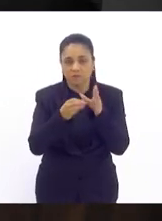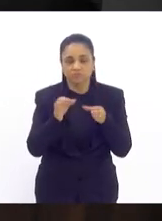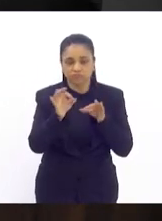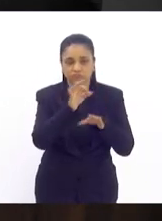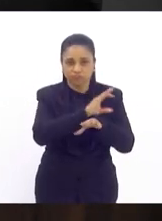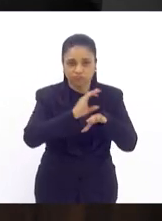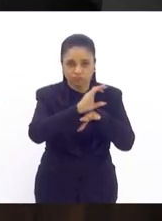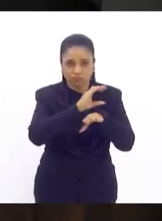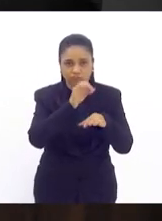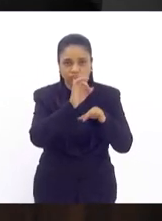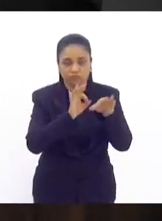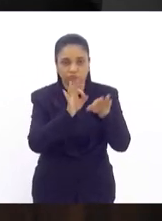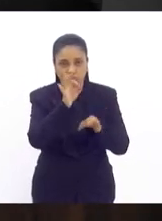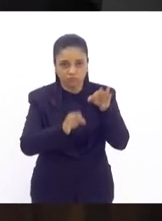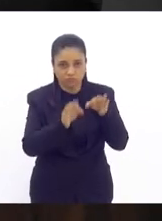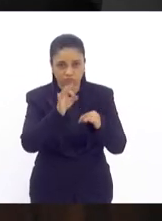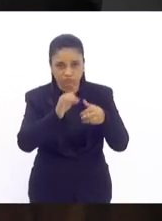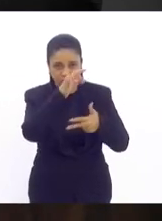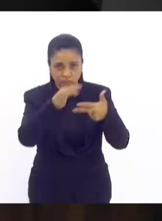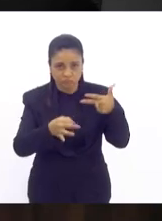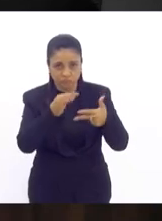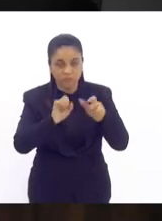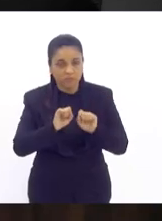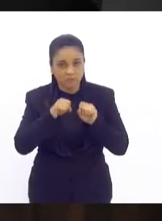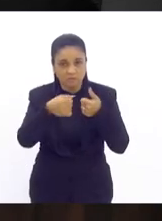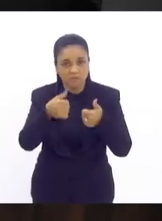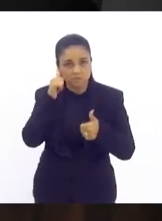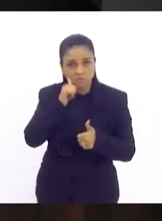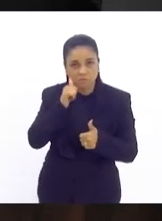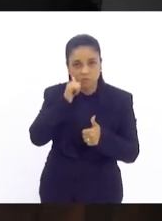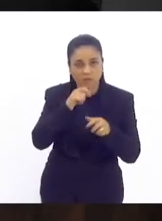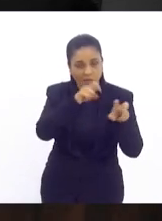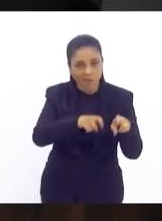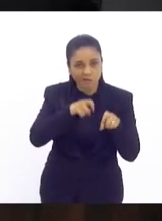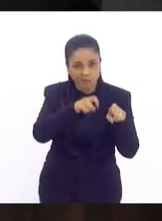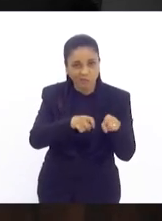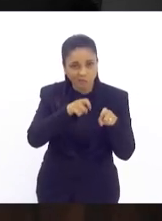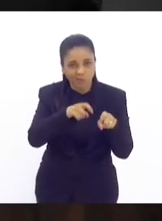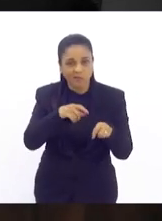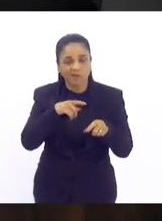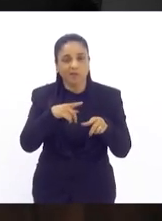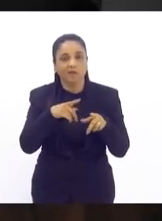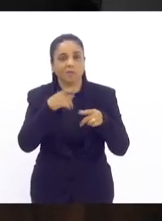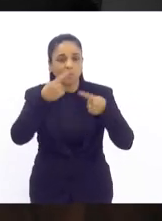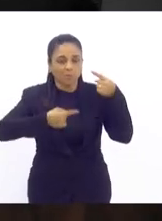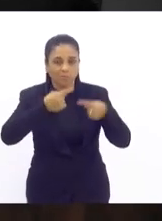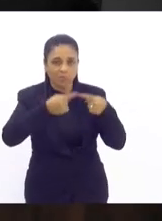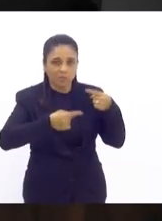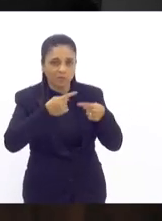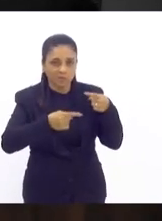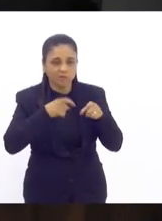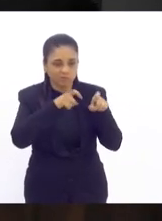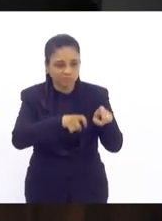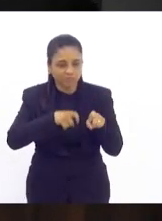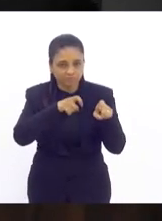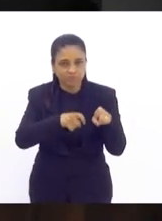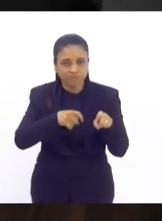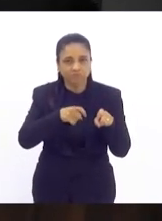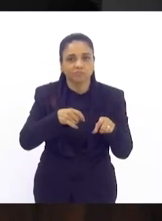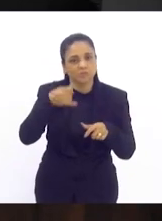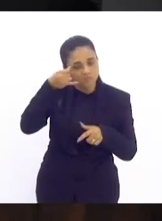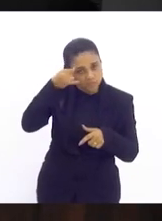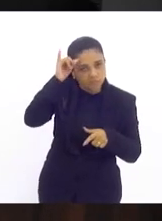e justiça defesa dos direitos da mulher de agricultura pecuária e políticas oral agrária Pesqueira